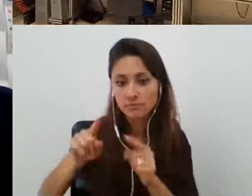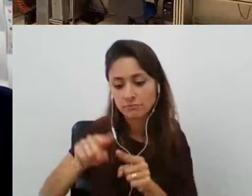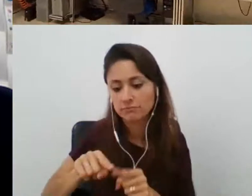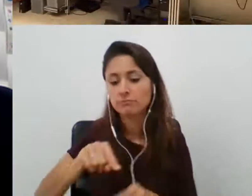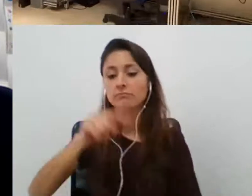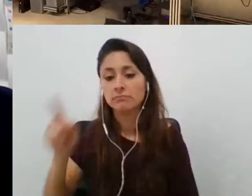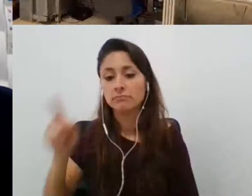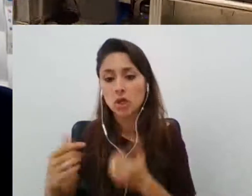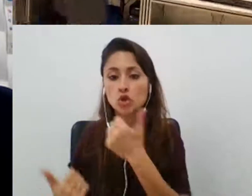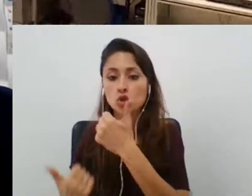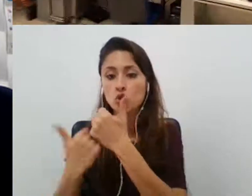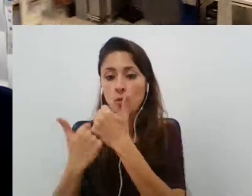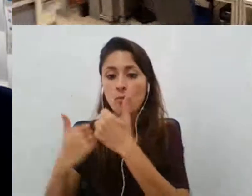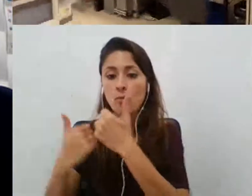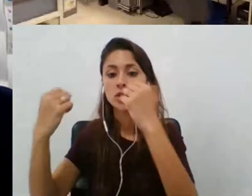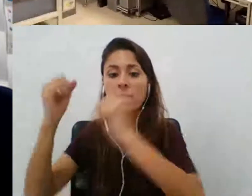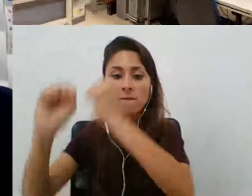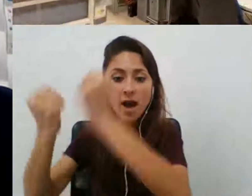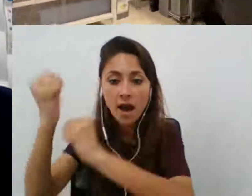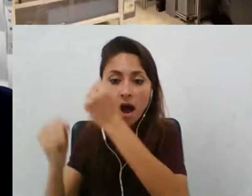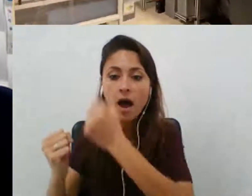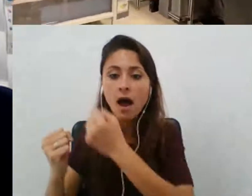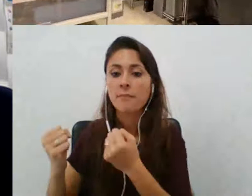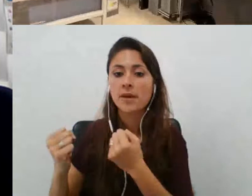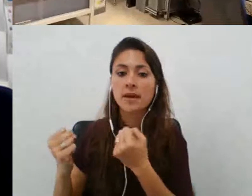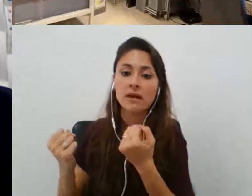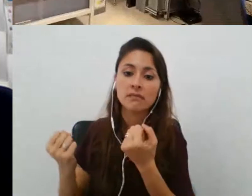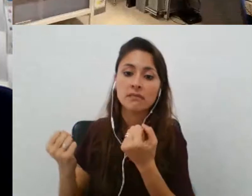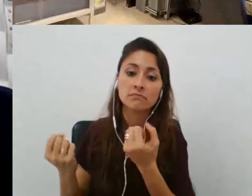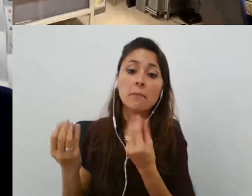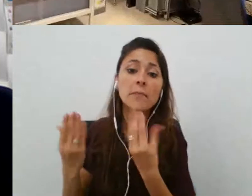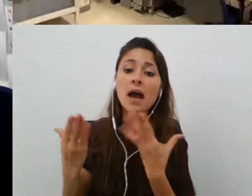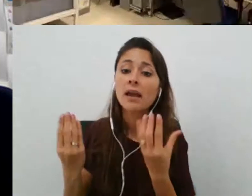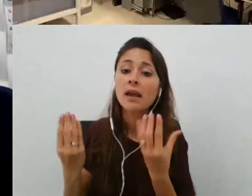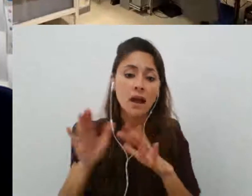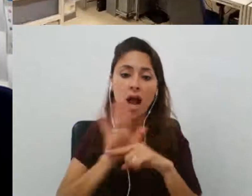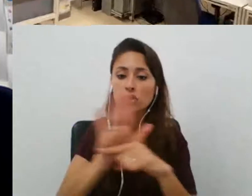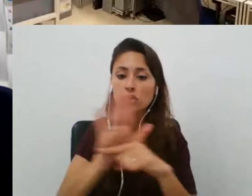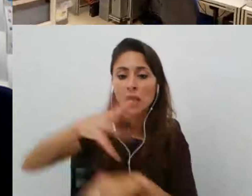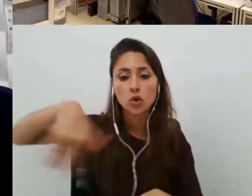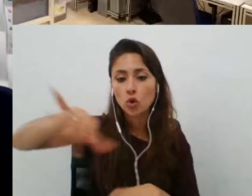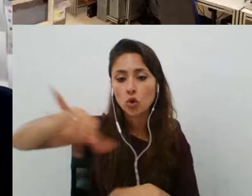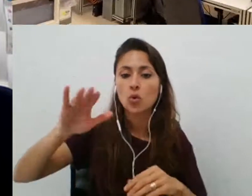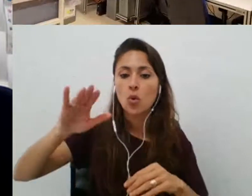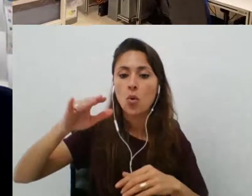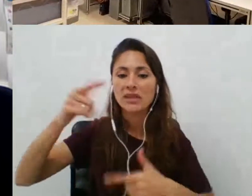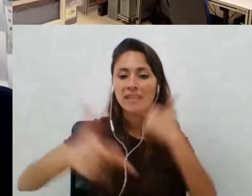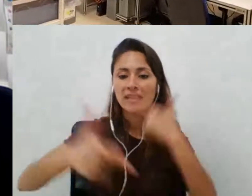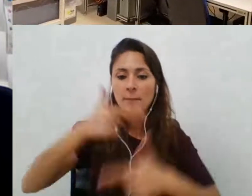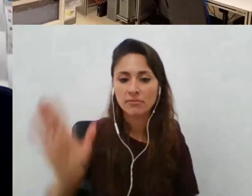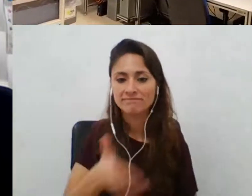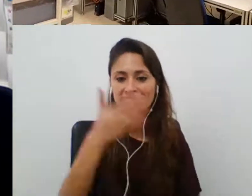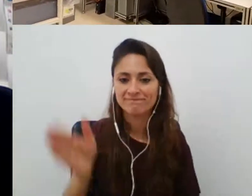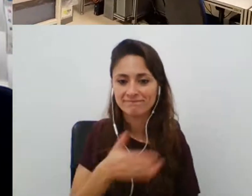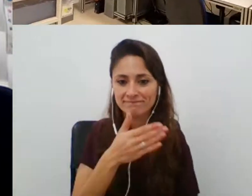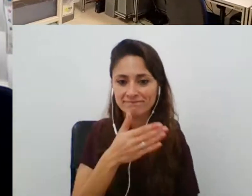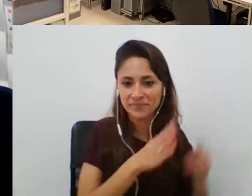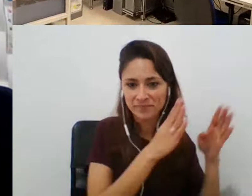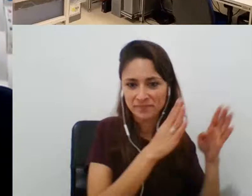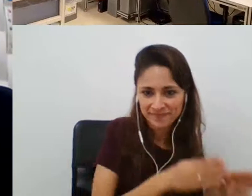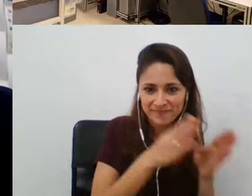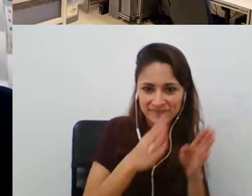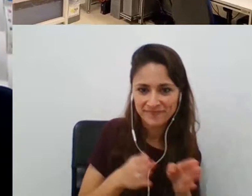e suporte à fábrica na sua essência para toda a parte de manufatura. Então, essas são as áreas